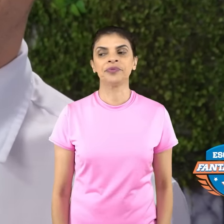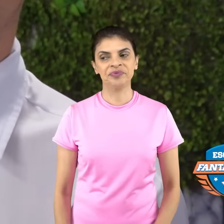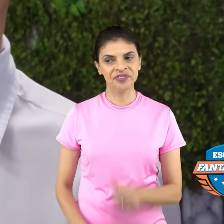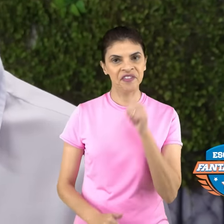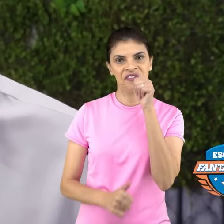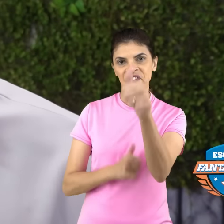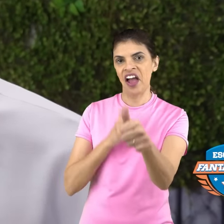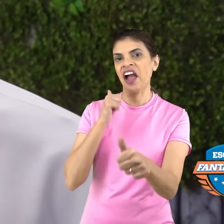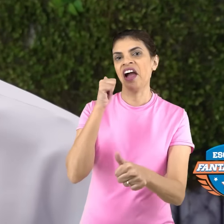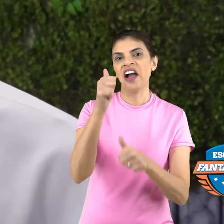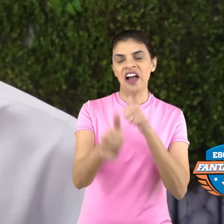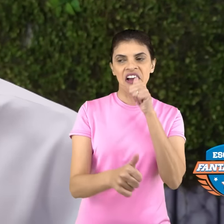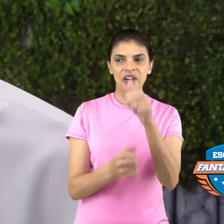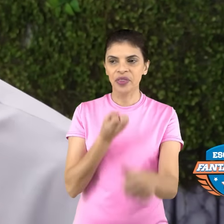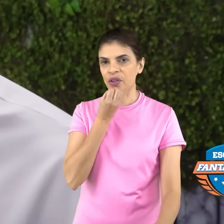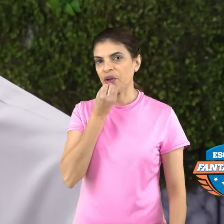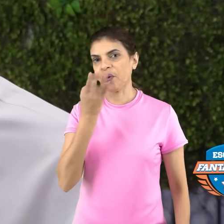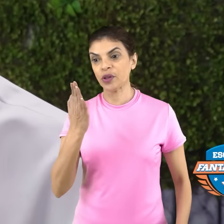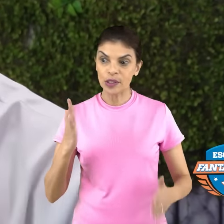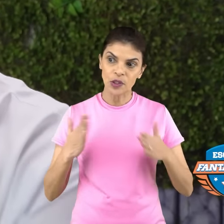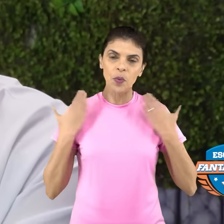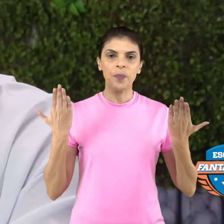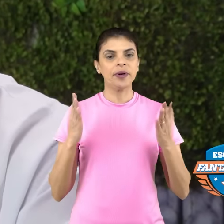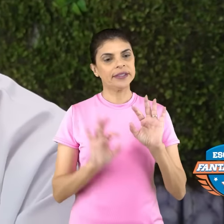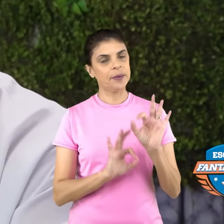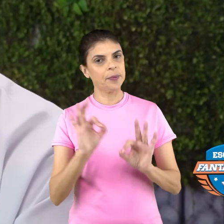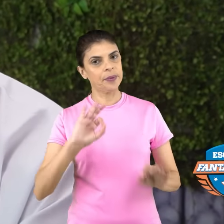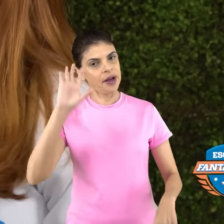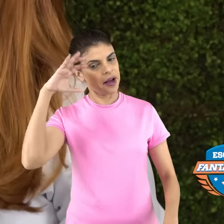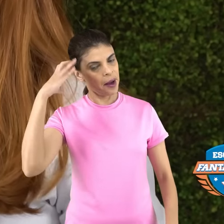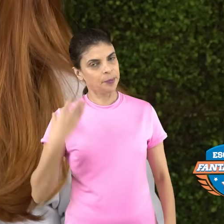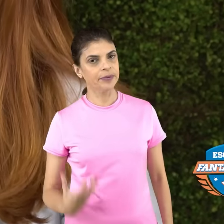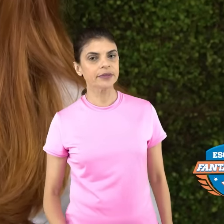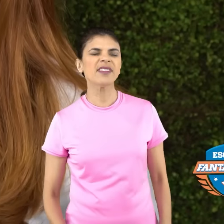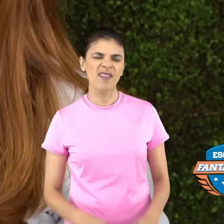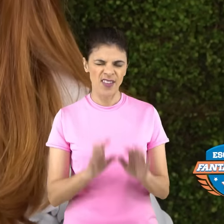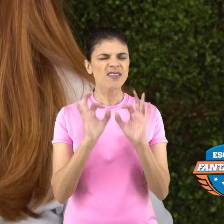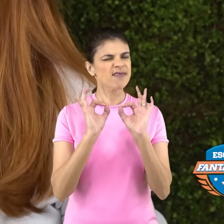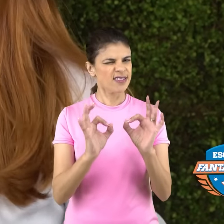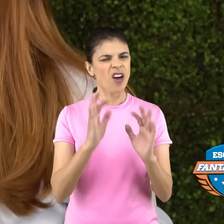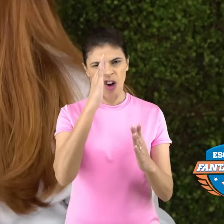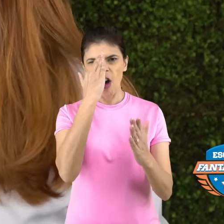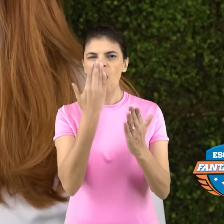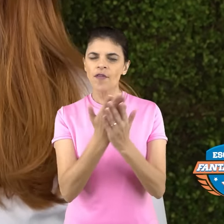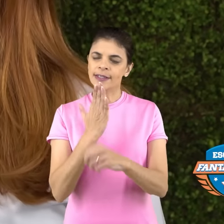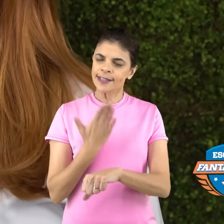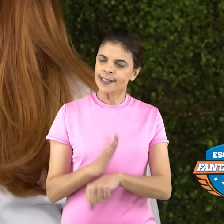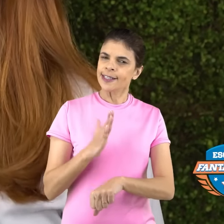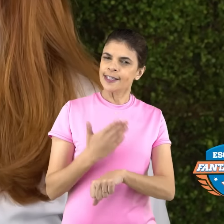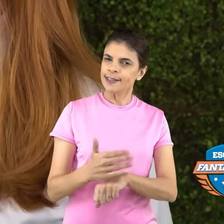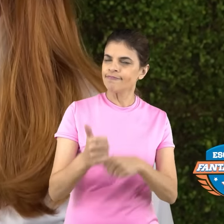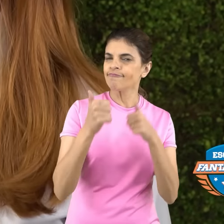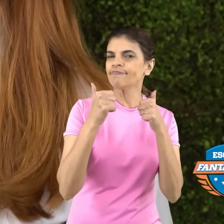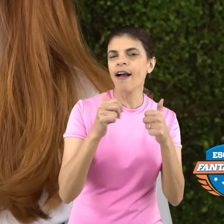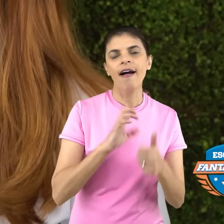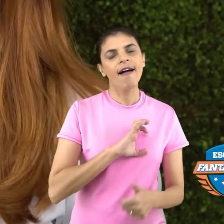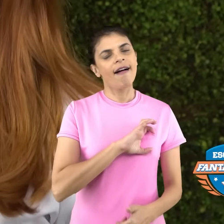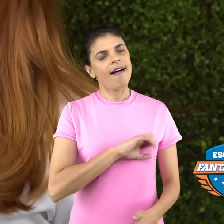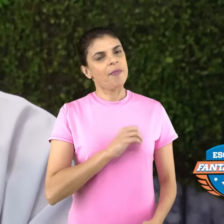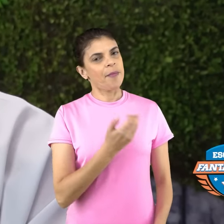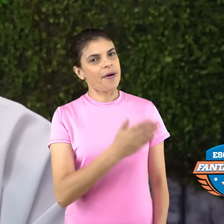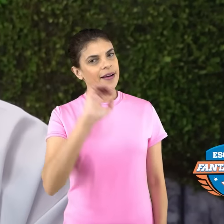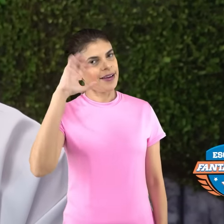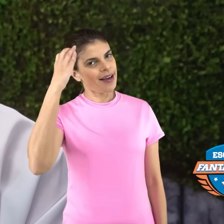Valeu, Ana, por não ter contado nada sobre a surpresa que eu tô planejando fazer pra Camila. Vai dar tudo certo. Você ensaiou super bem a sua declaração de amor pra